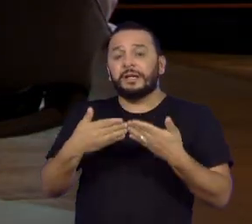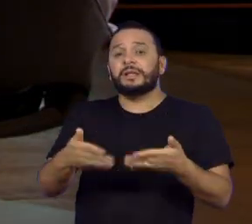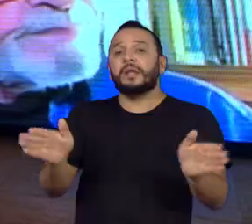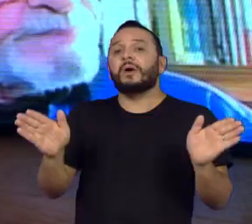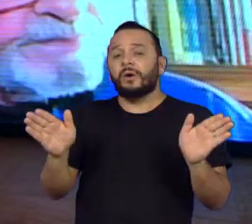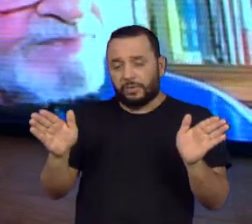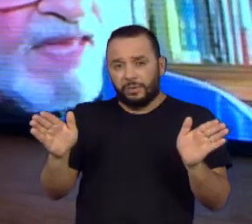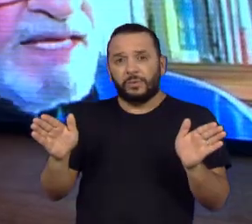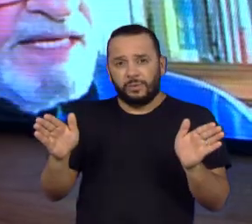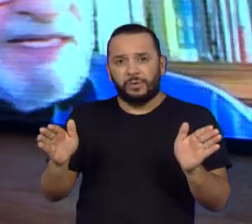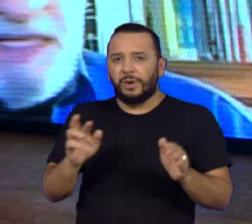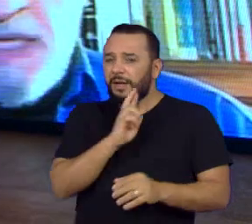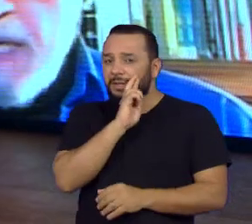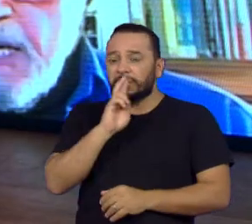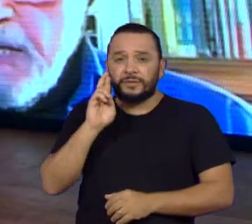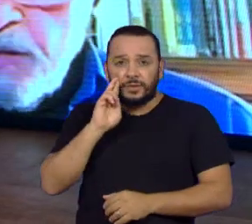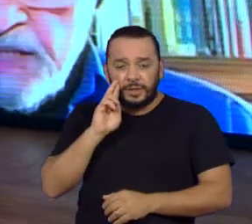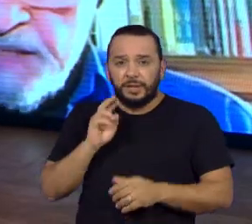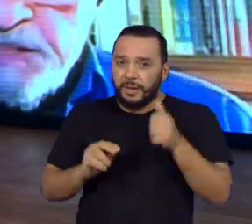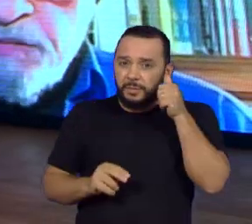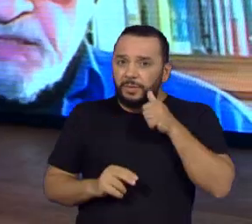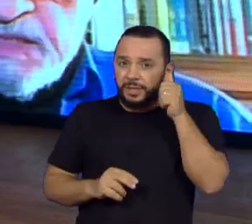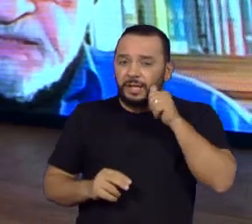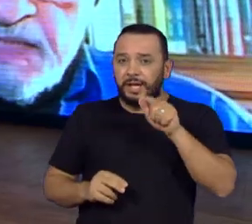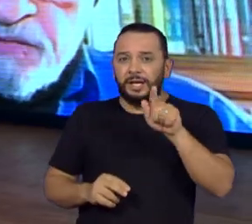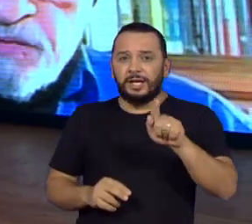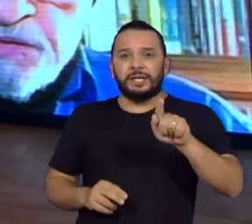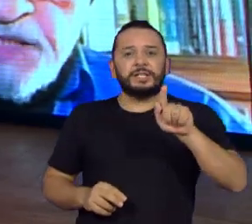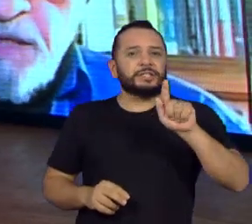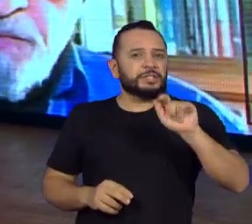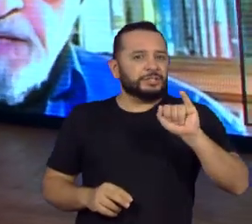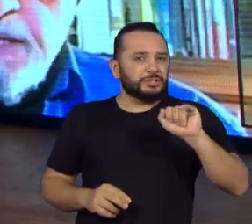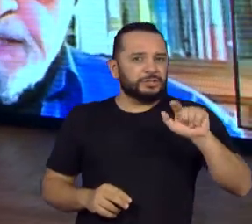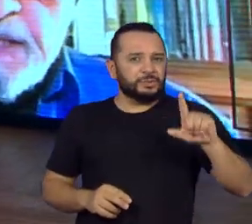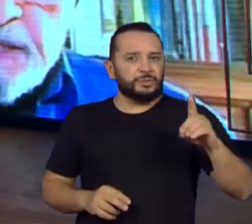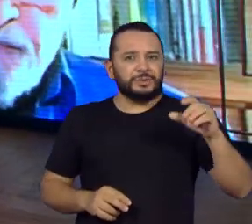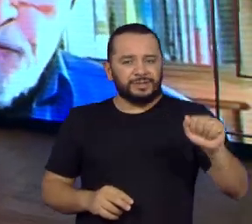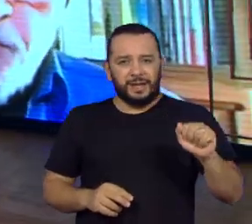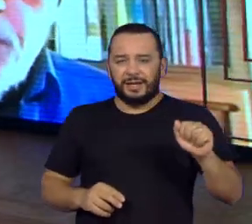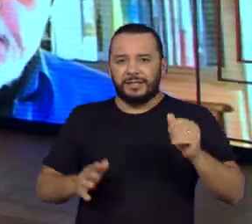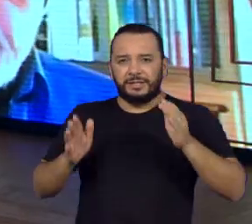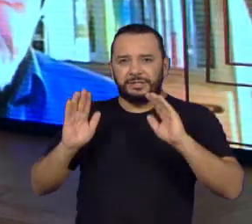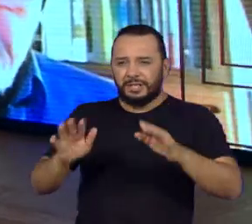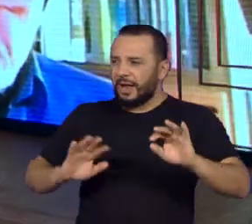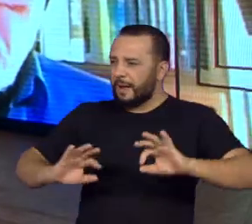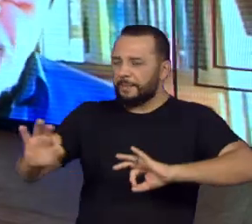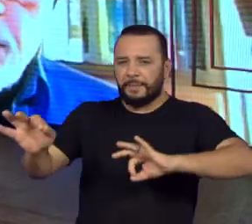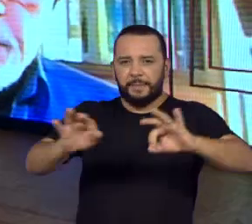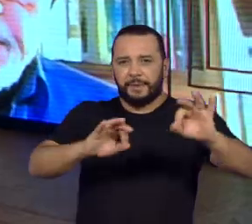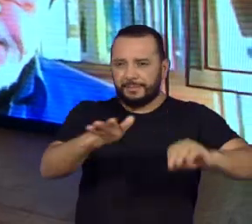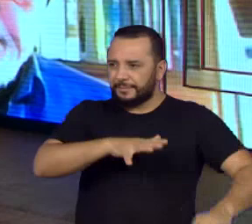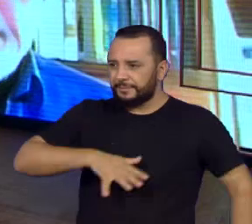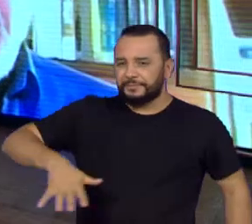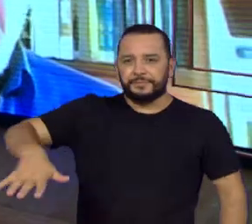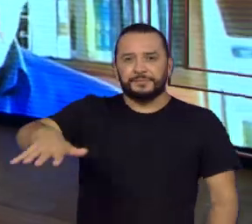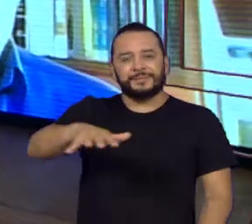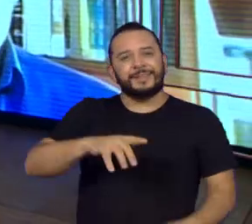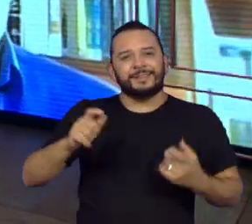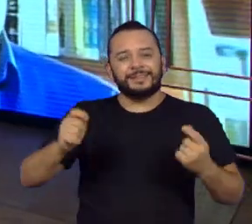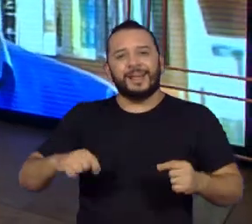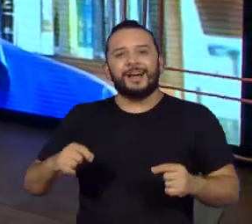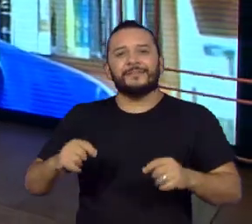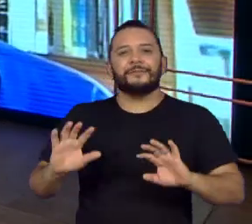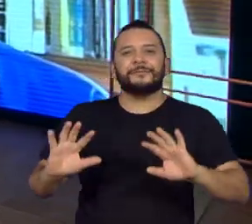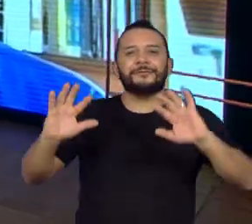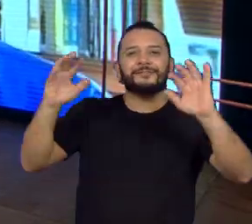refeitório e a dona Gilda, assistente social, transformou esse refeitório em bailes,